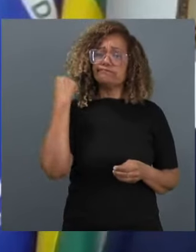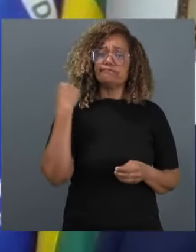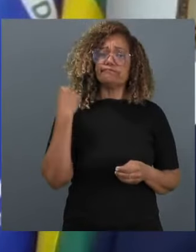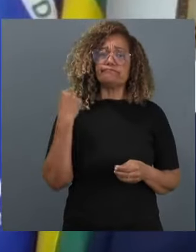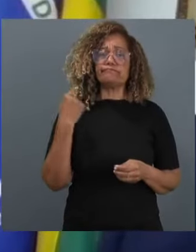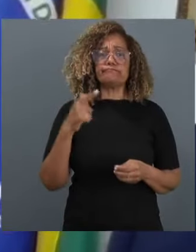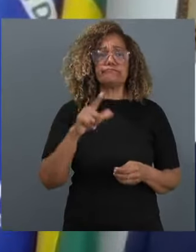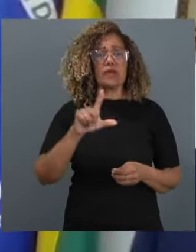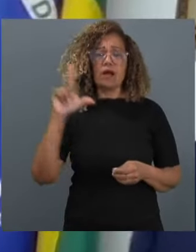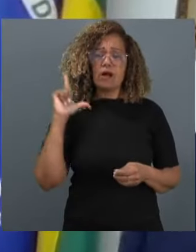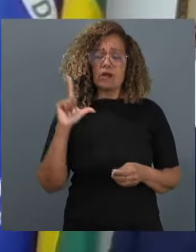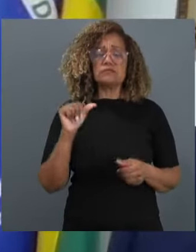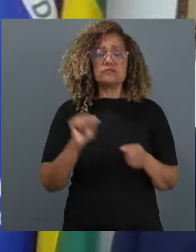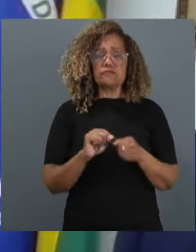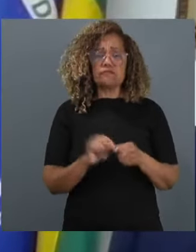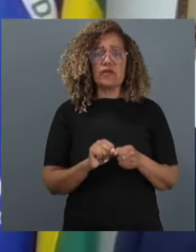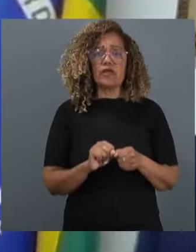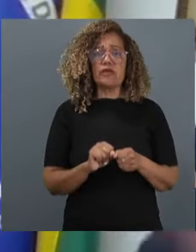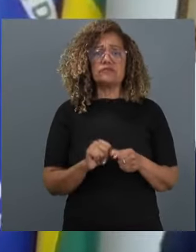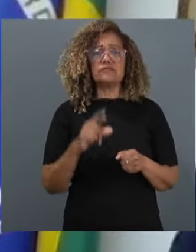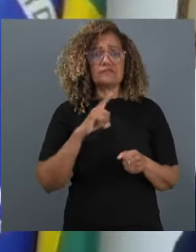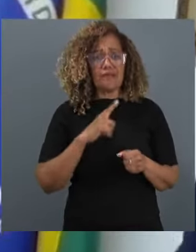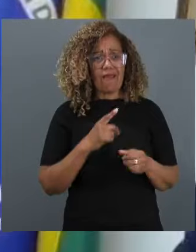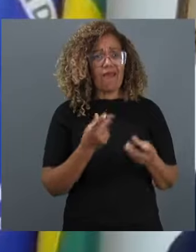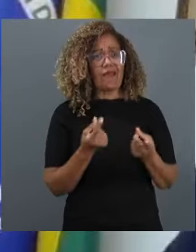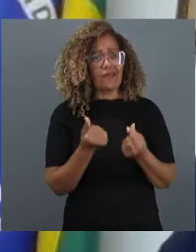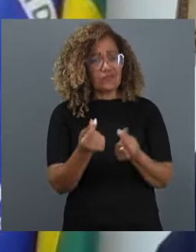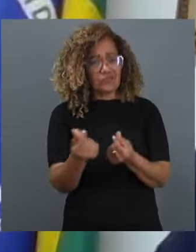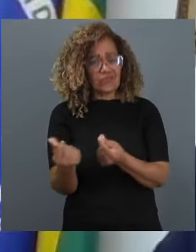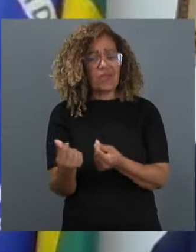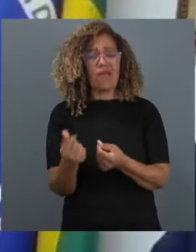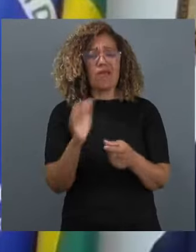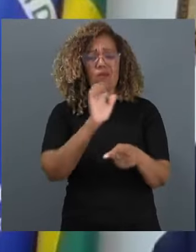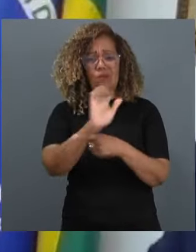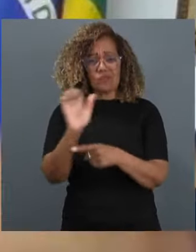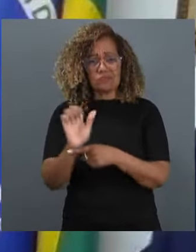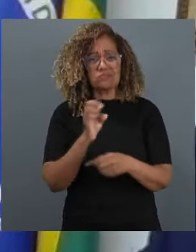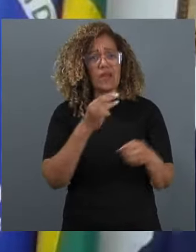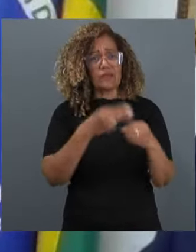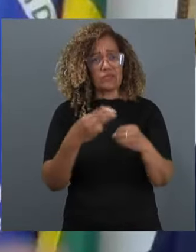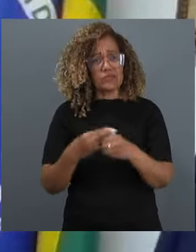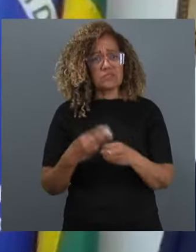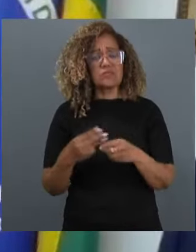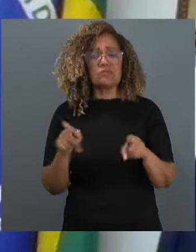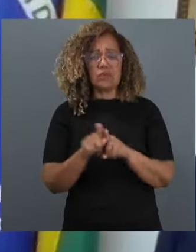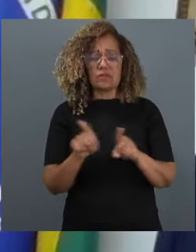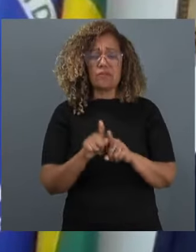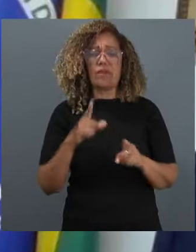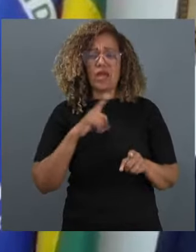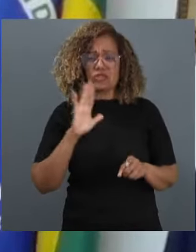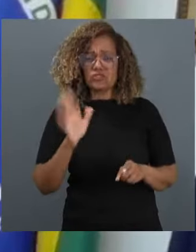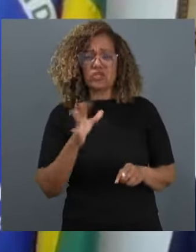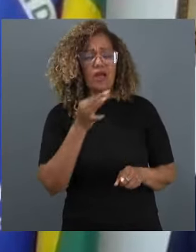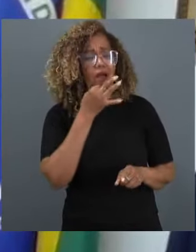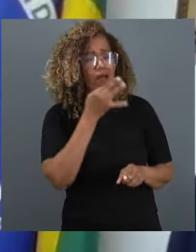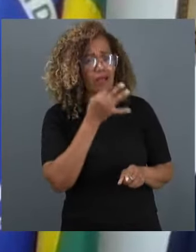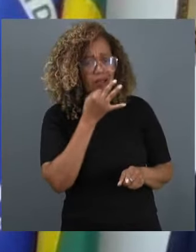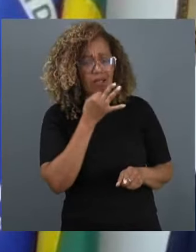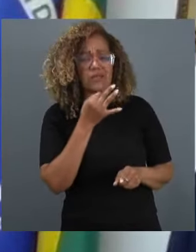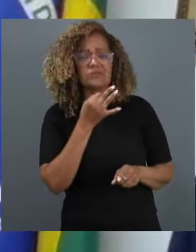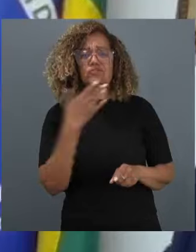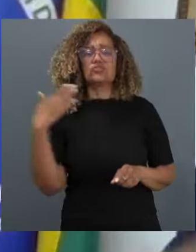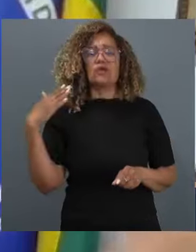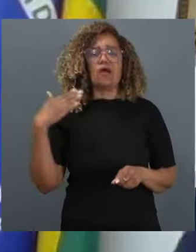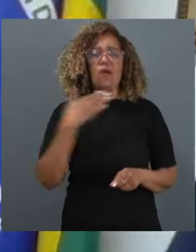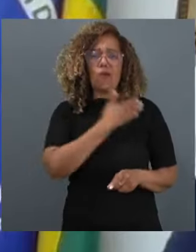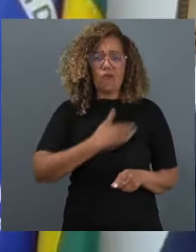tanto dinheiro para estados e municípios, e olha que eu tenho críticas, e demonstrei publicamente minhas críticas ao governo anterior,